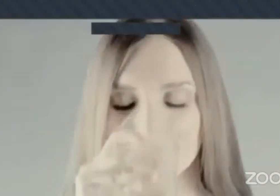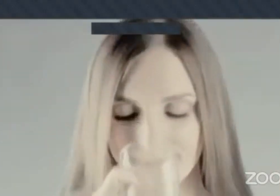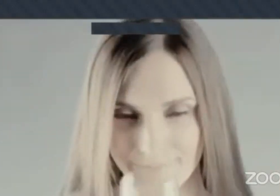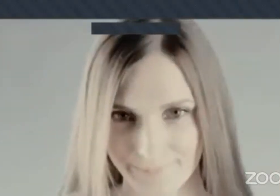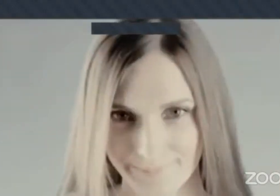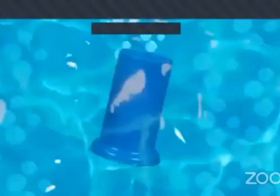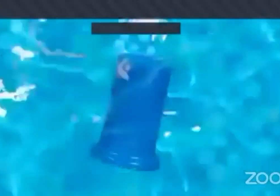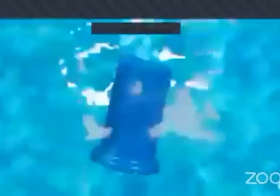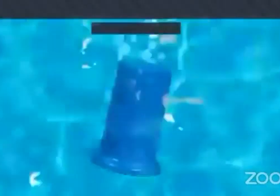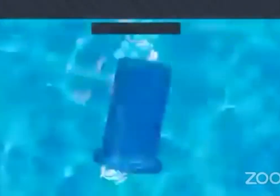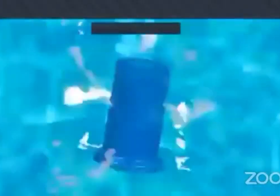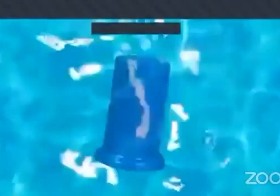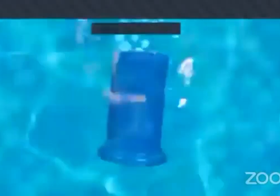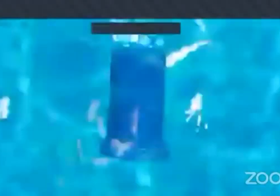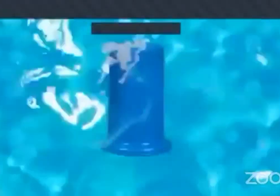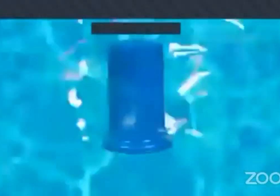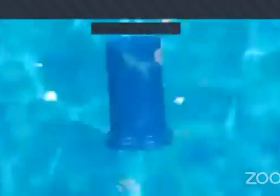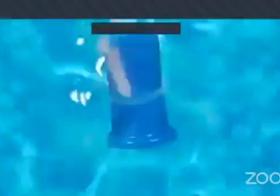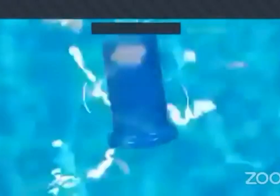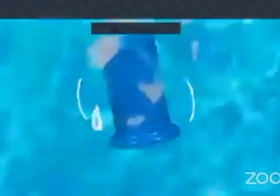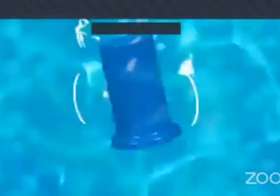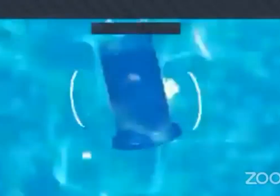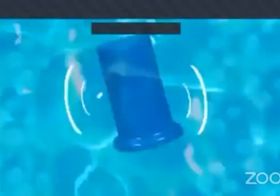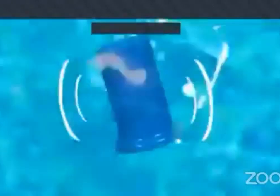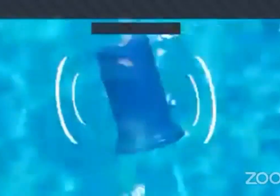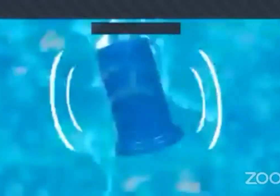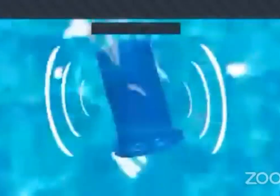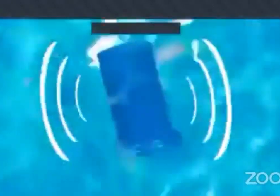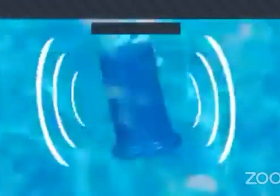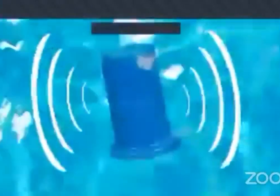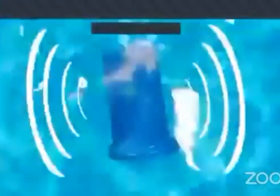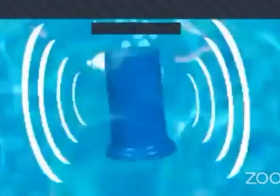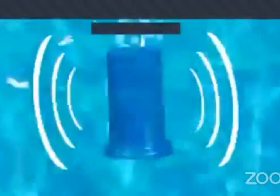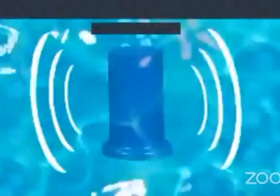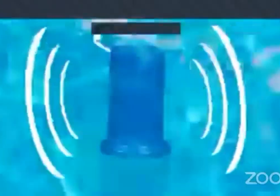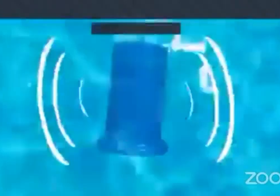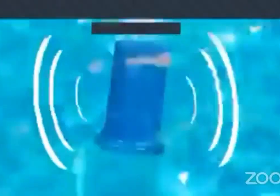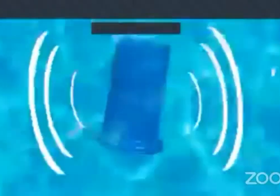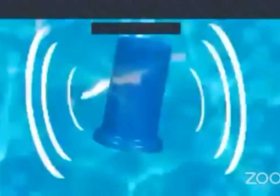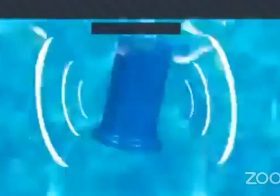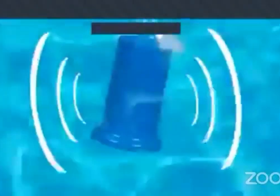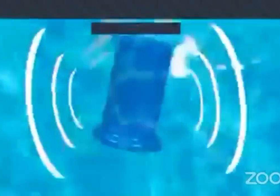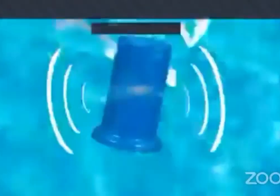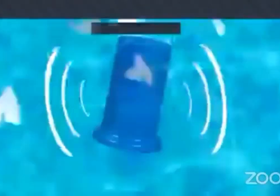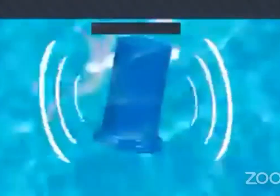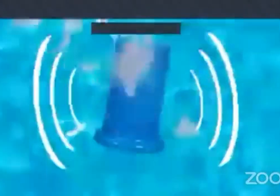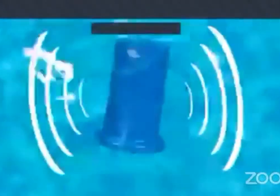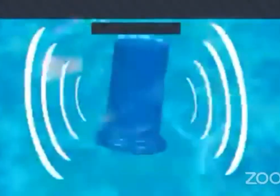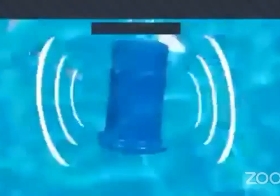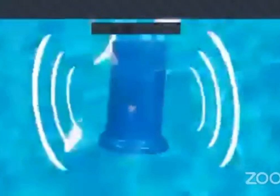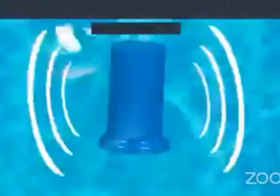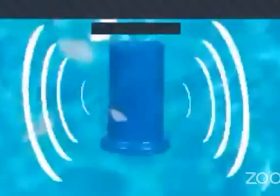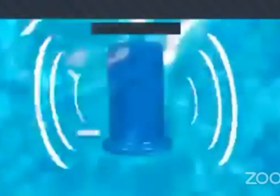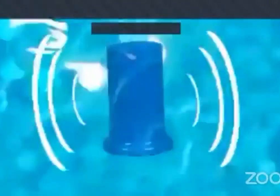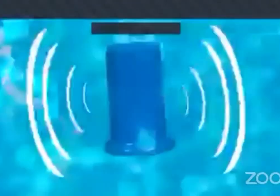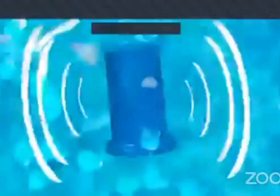de vida das pessoas, o Silosimol, um dispositivo que magnetiza a água que bebemos. Essa supermagnetização, gerada pelo